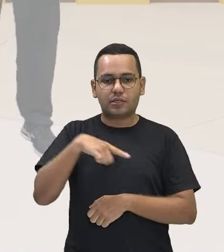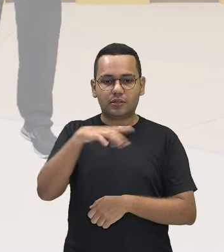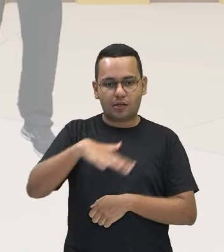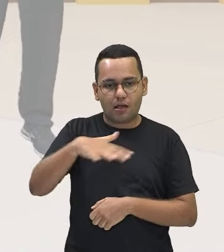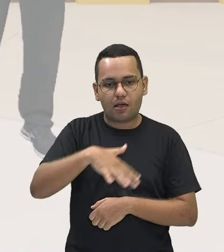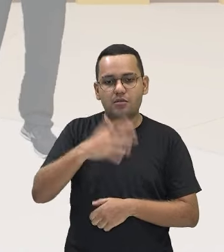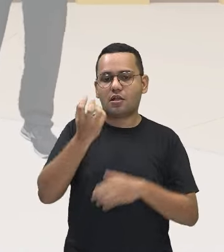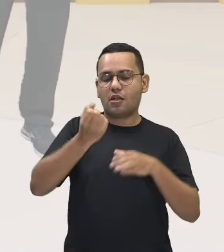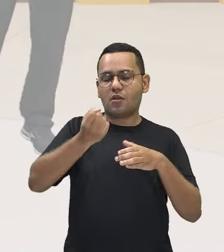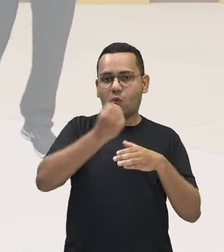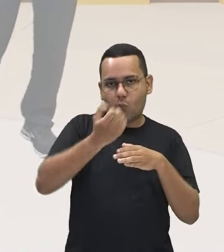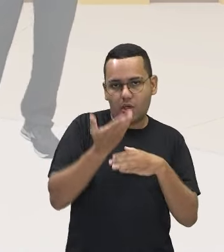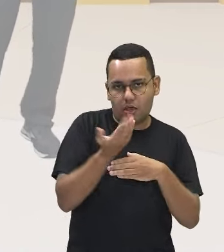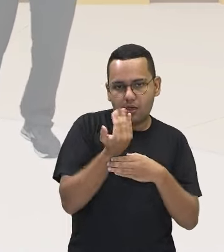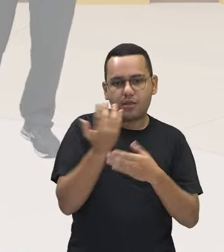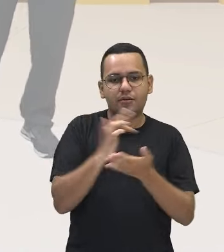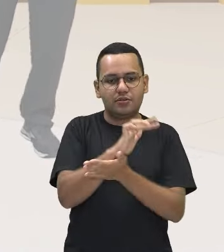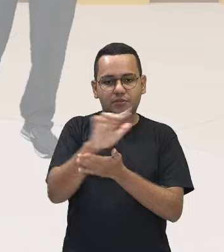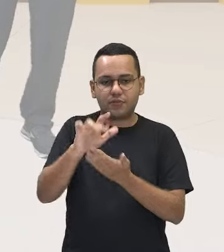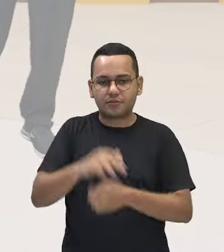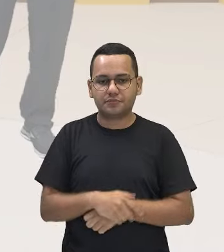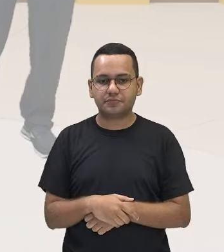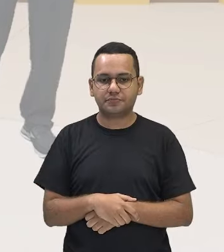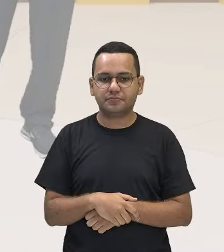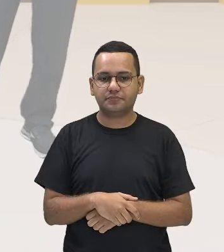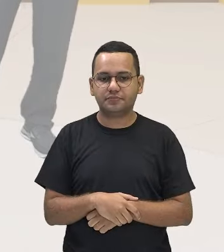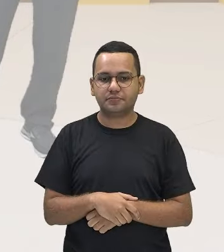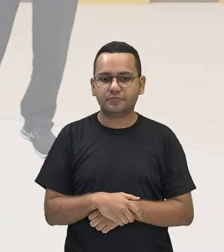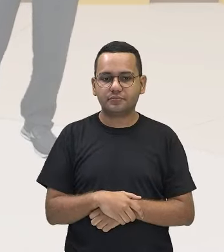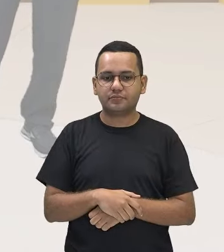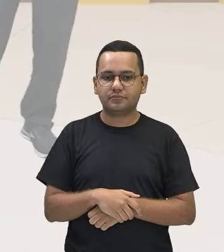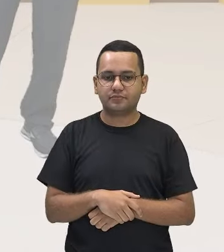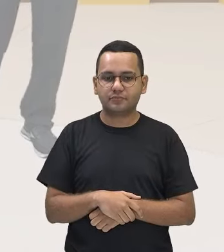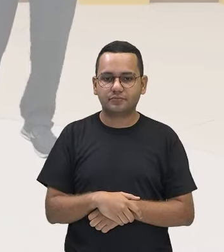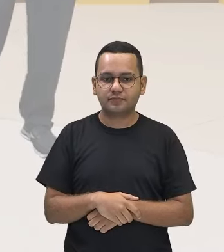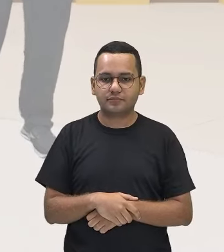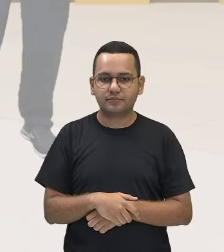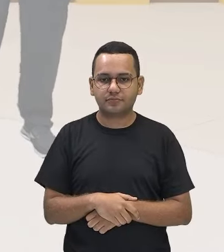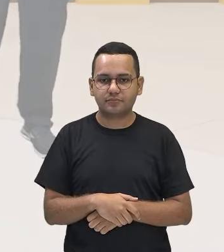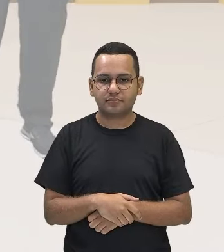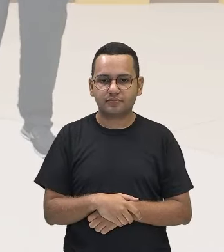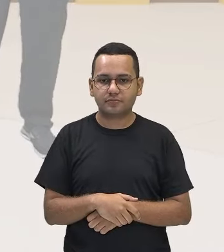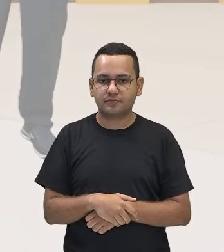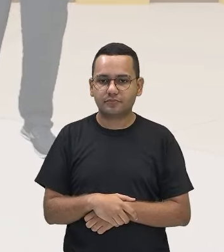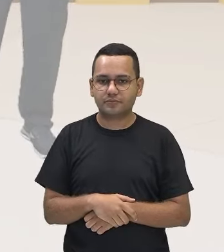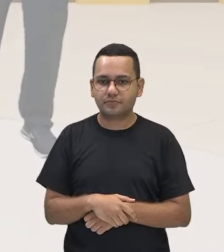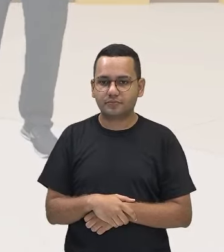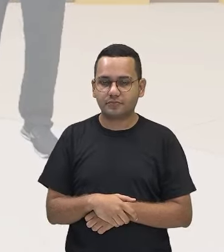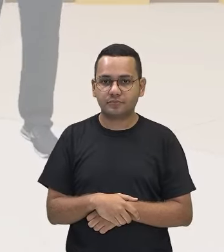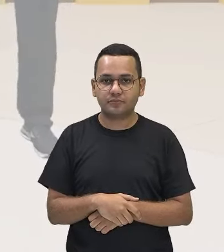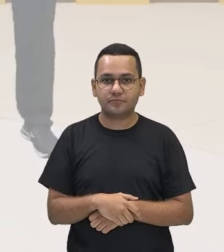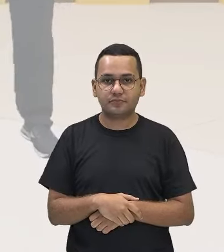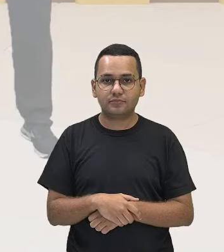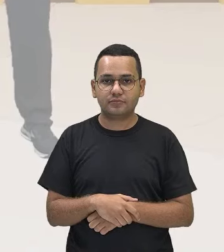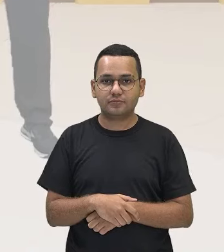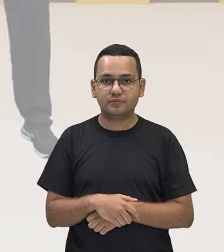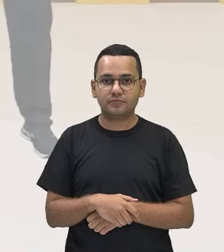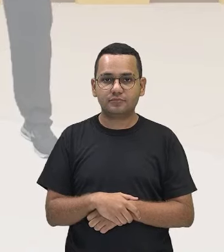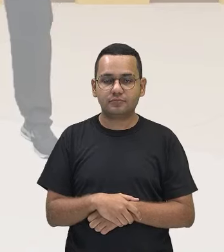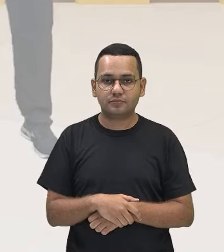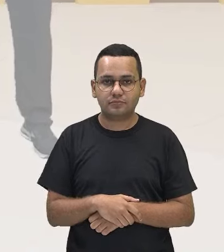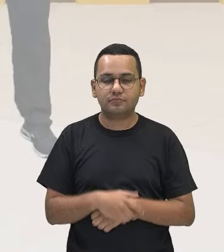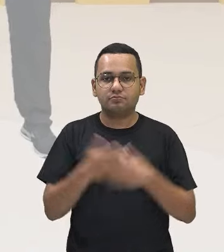Olha aí, Marcos. Os nossos restaurantes, olha só. Certas coisas que são nossas, né? A